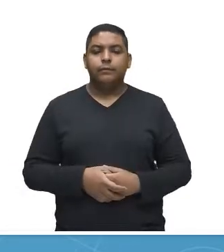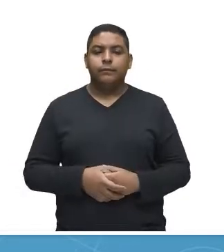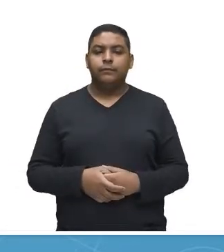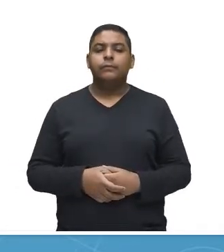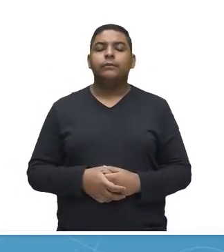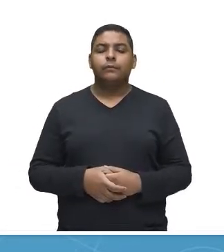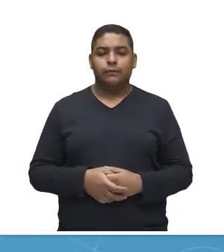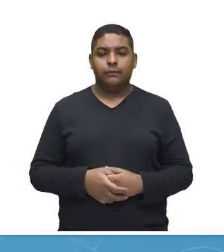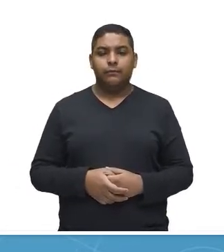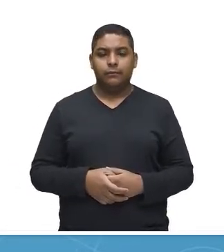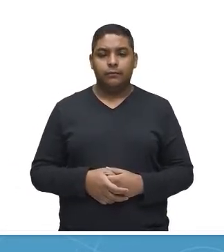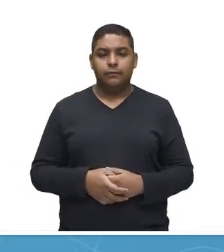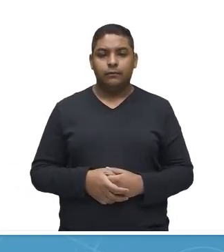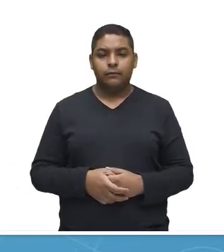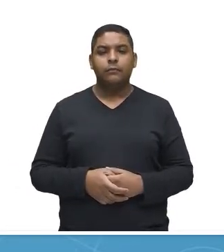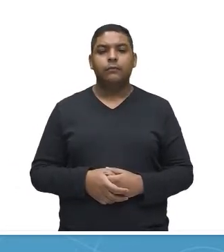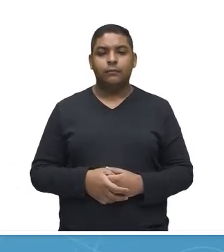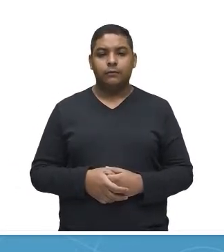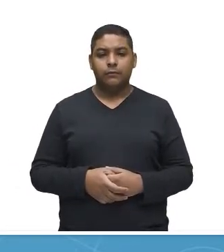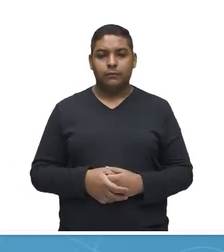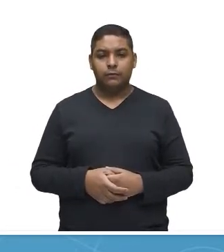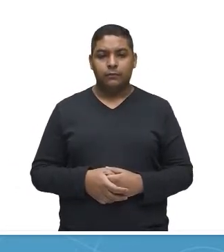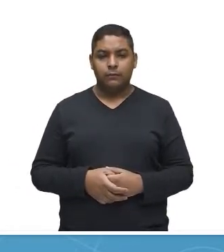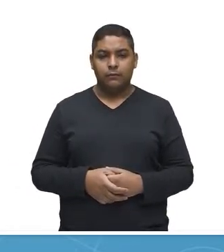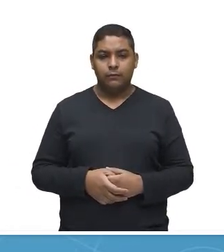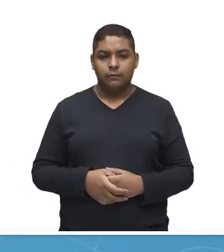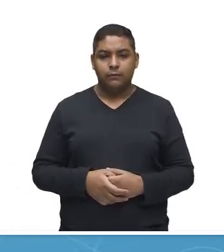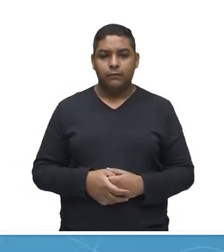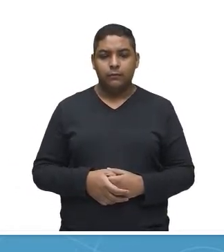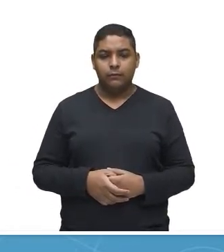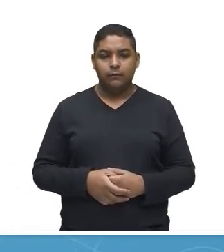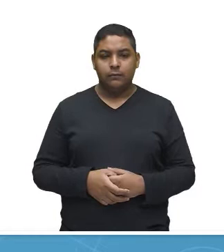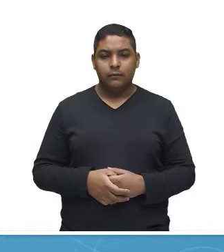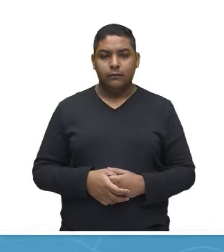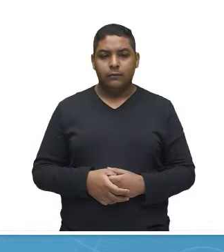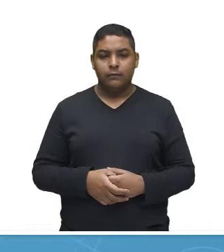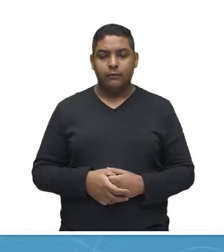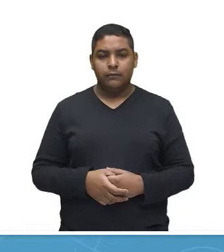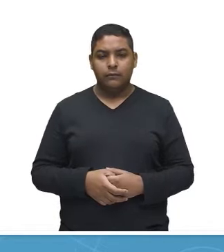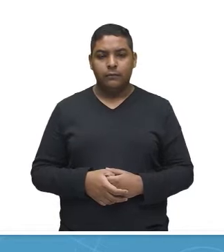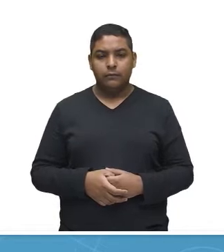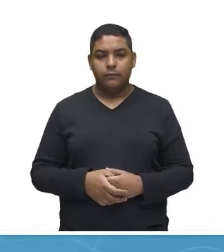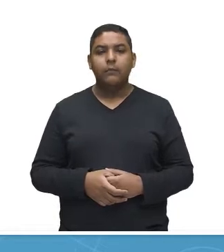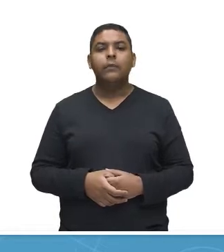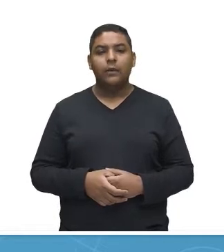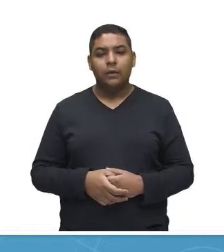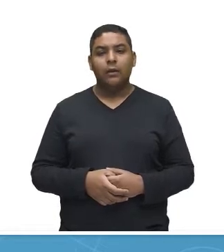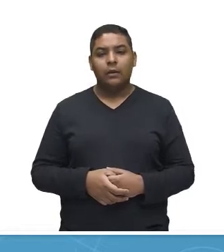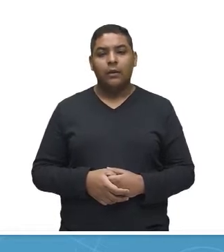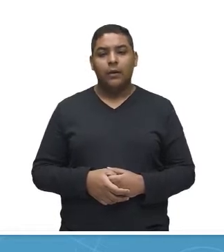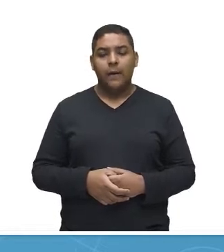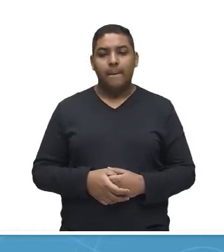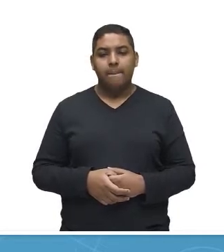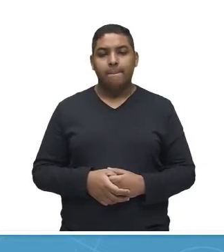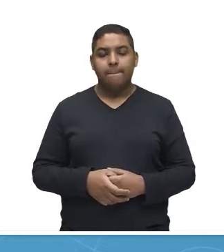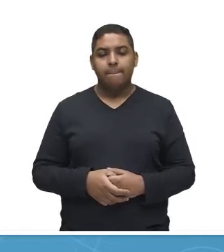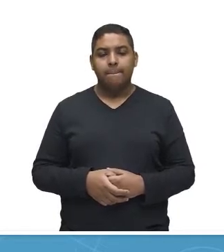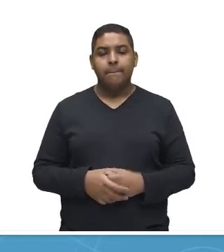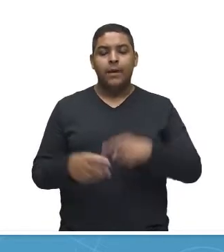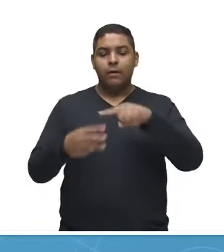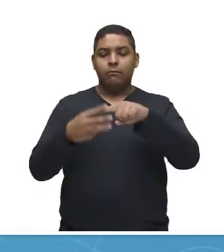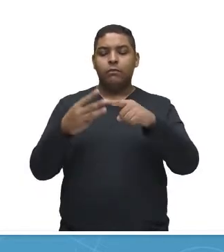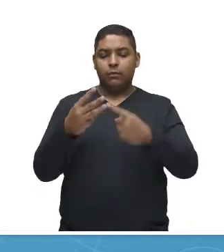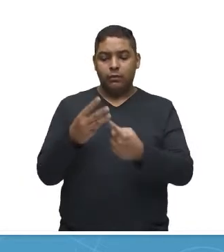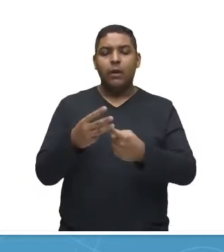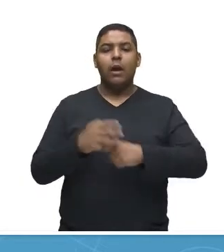é o fisicamente ativo, o moderadamente ativo e a pessoa que é considerada sedentária. Como será que a